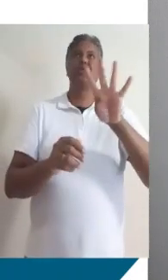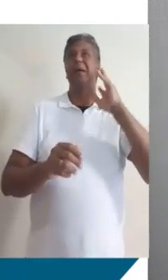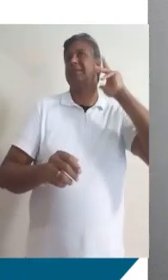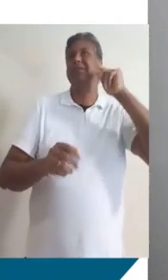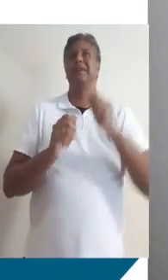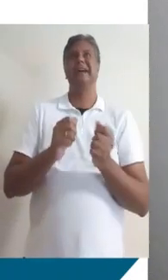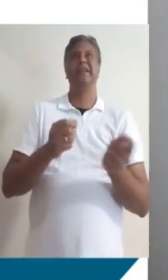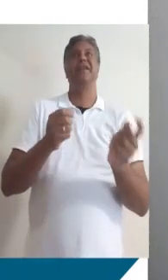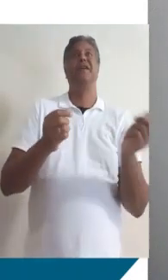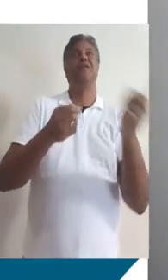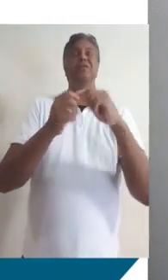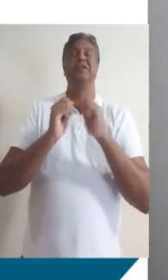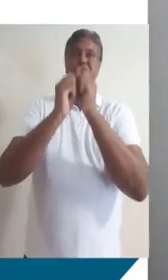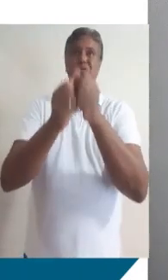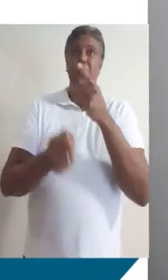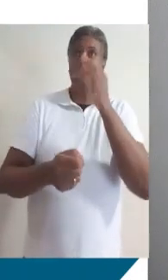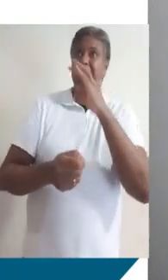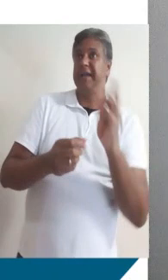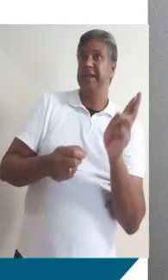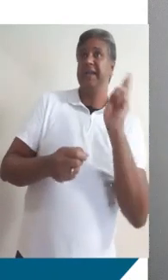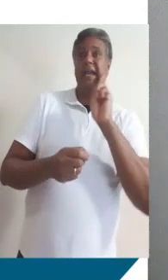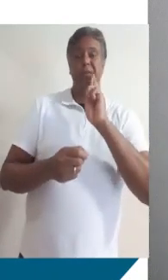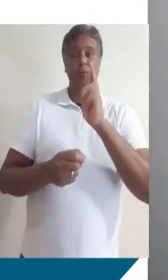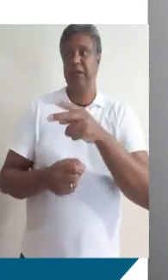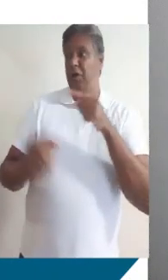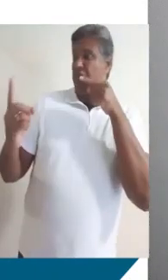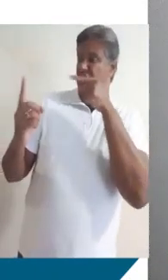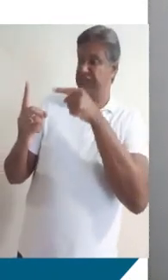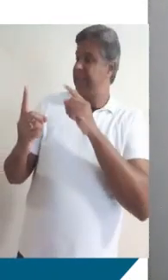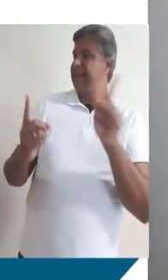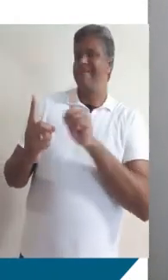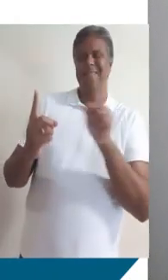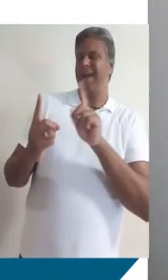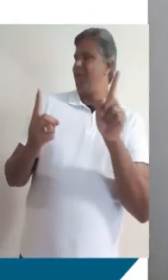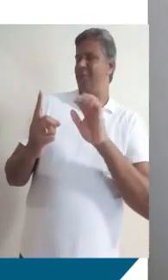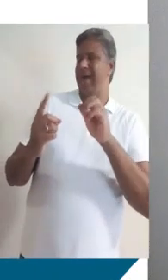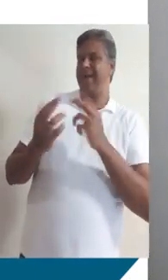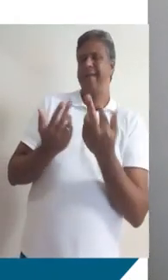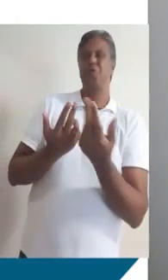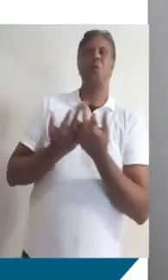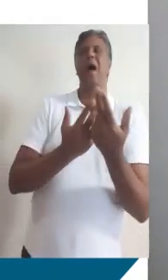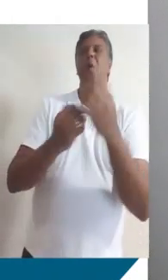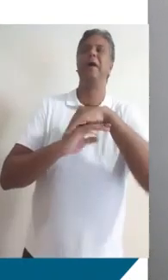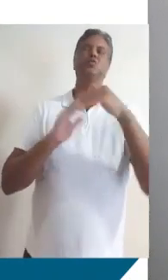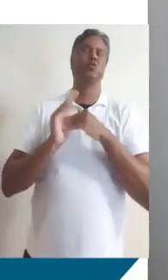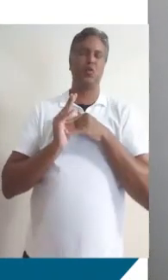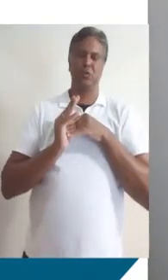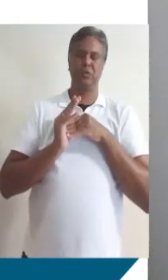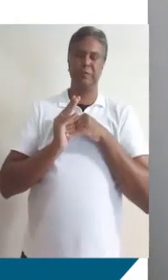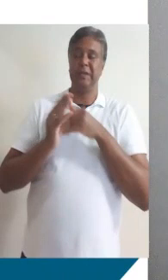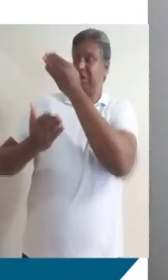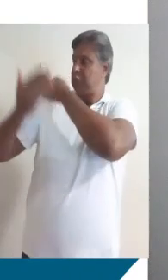fala o que todos os pais falam nessa hora. Você não é todo mundo. E complementa. Na minha época, a